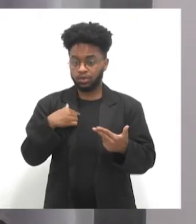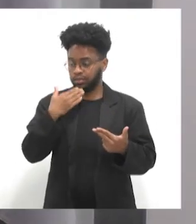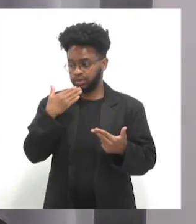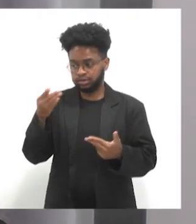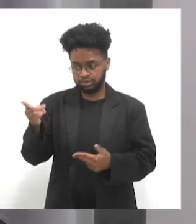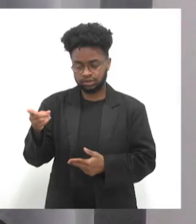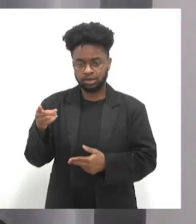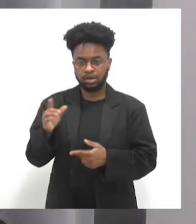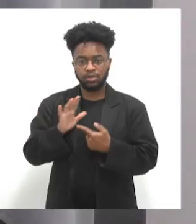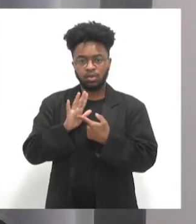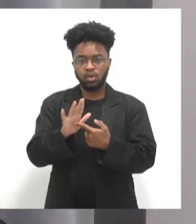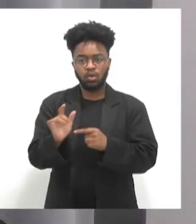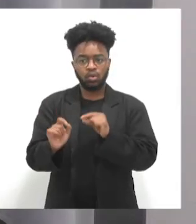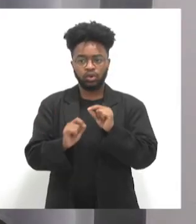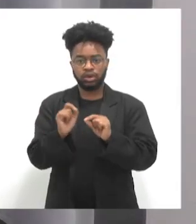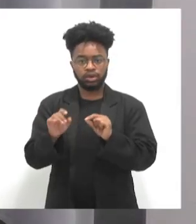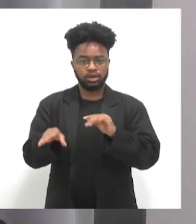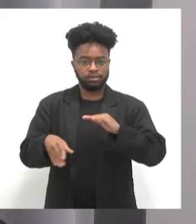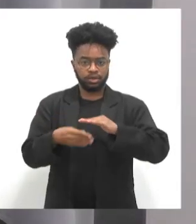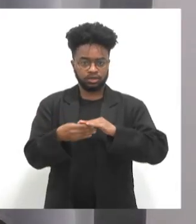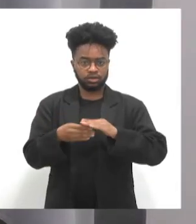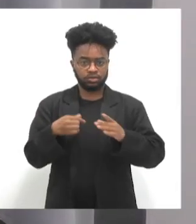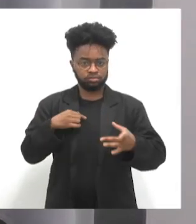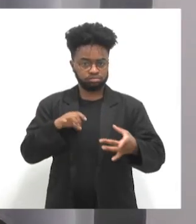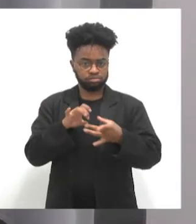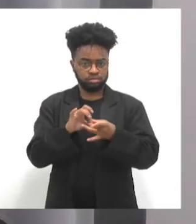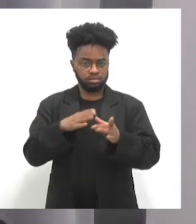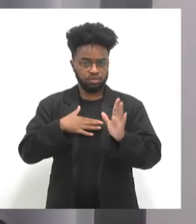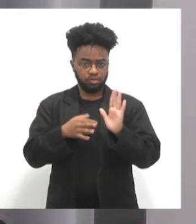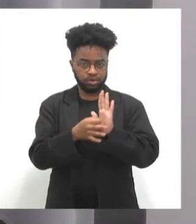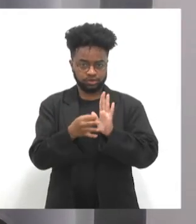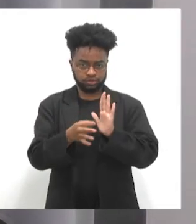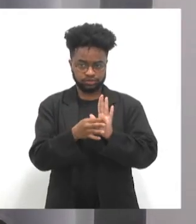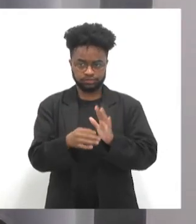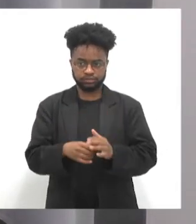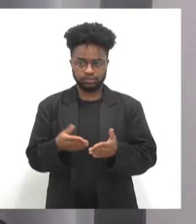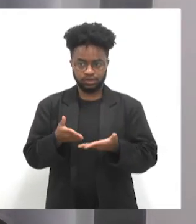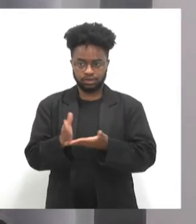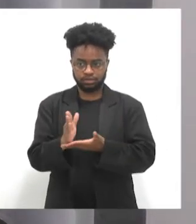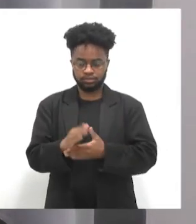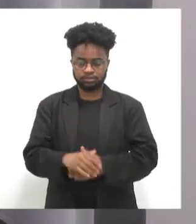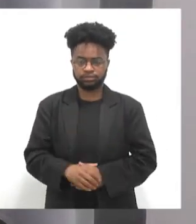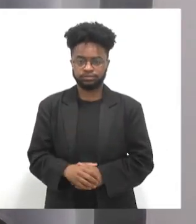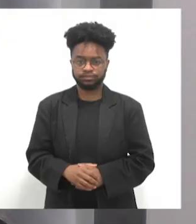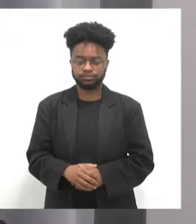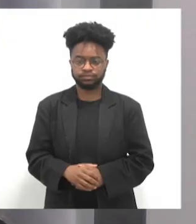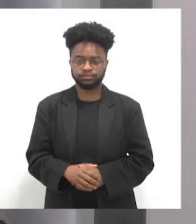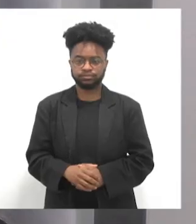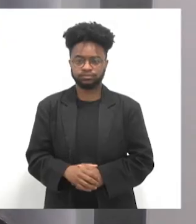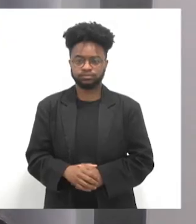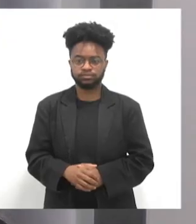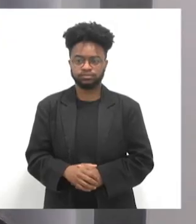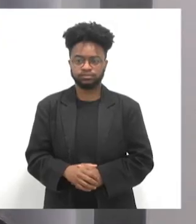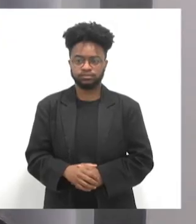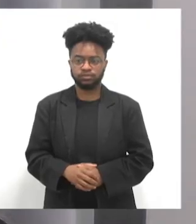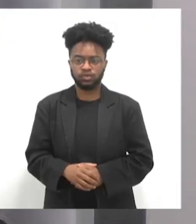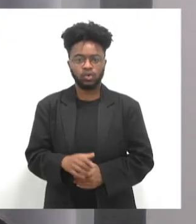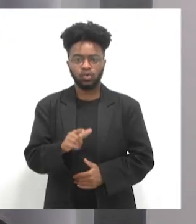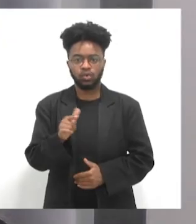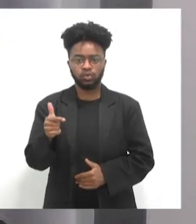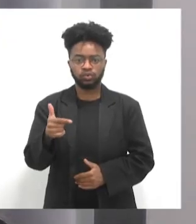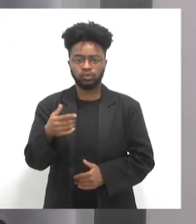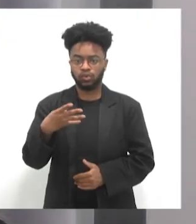quais são o teor desse aí para incorporar ao meu parecer aqui, aprovado pela constitucionalidade com emendas. Obrigado, deputado. O outro que Vossa Excelência